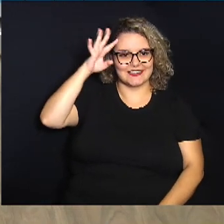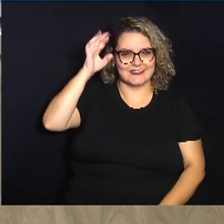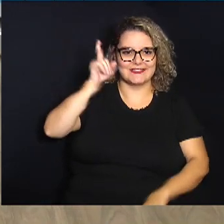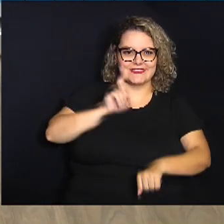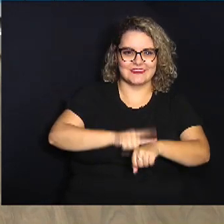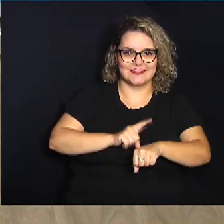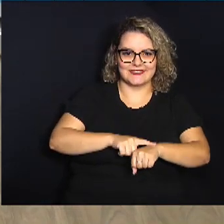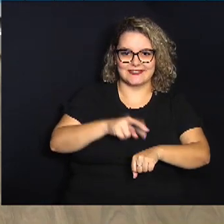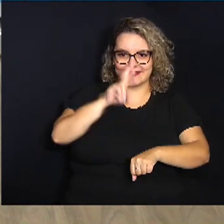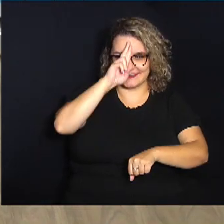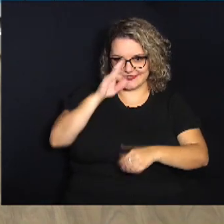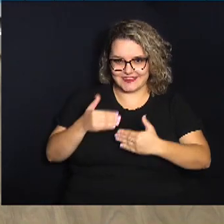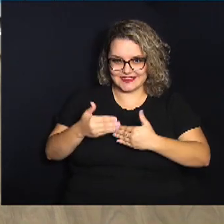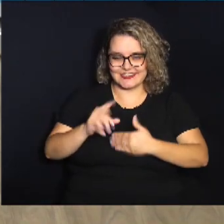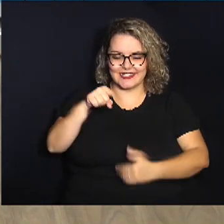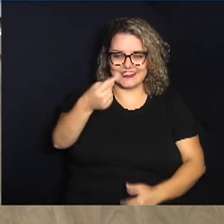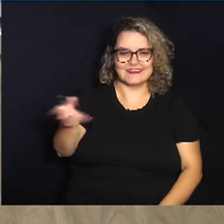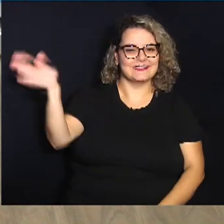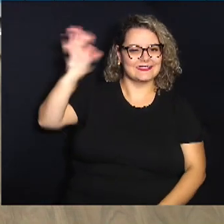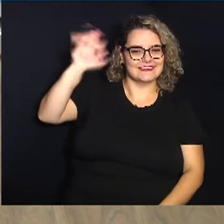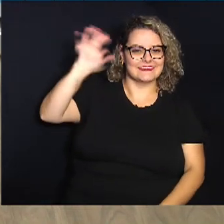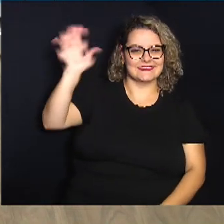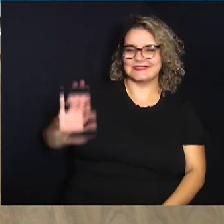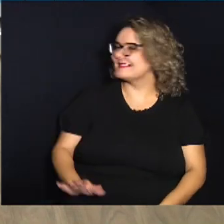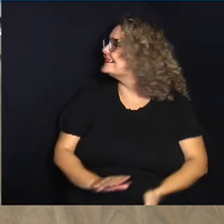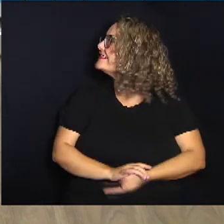a partir do meio-dia. Até lá. Tchau, tchau.